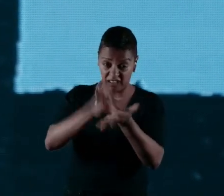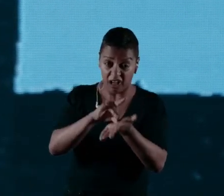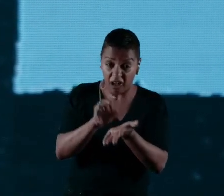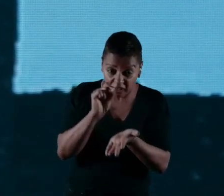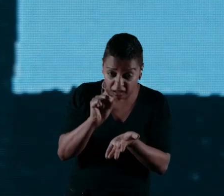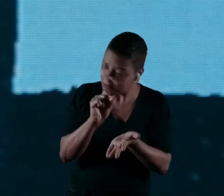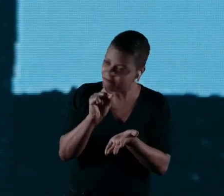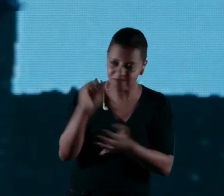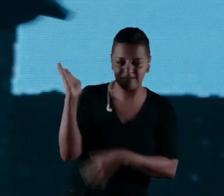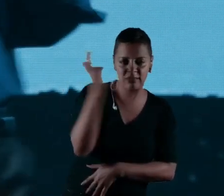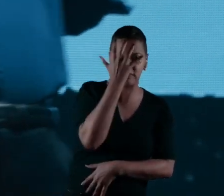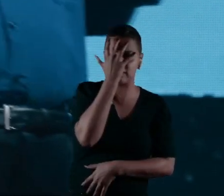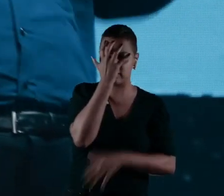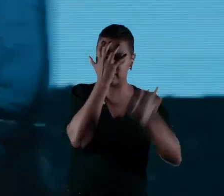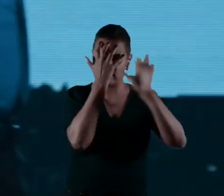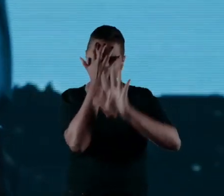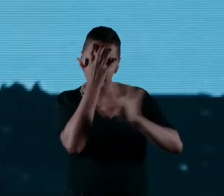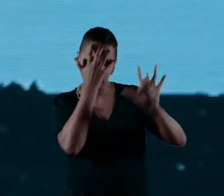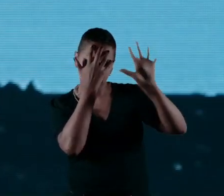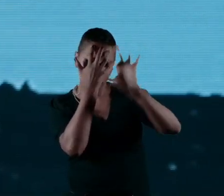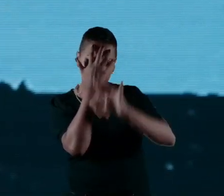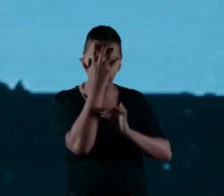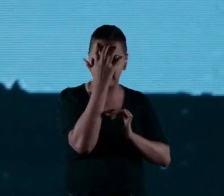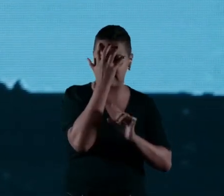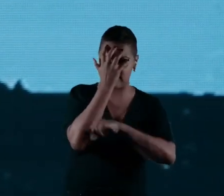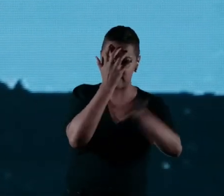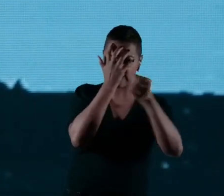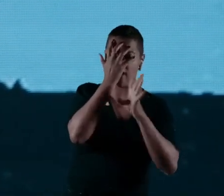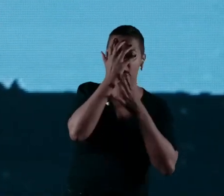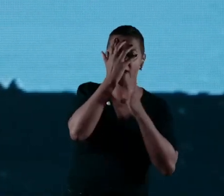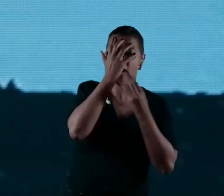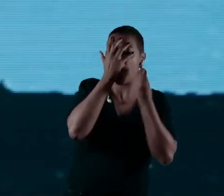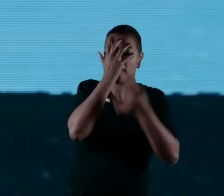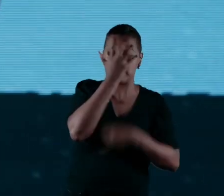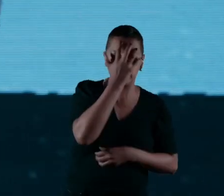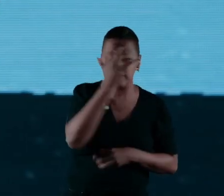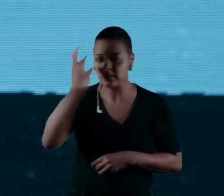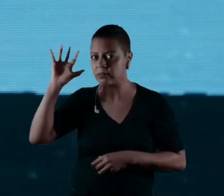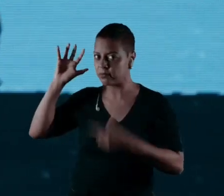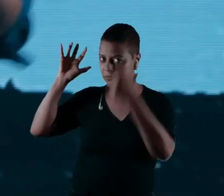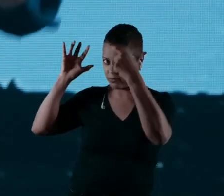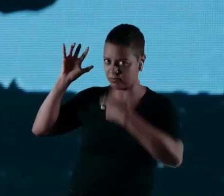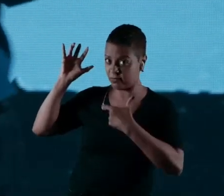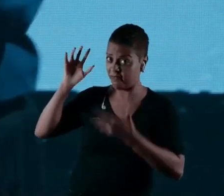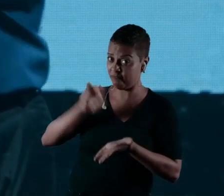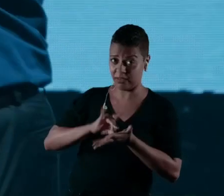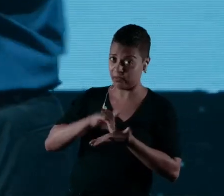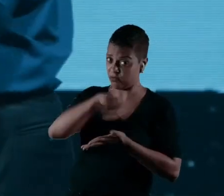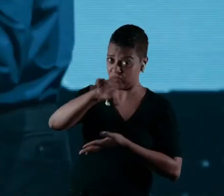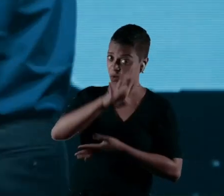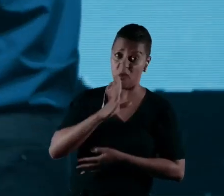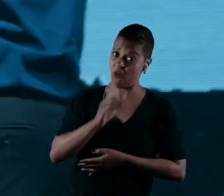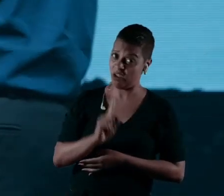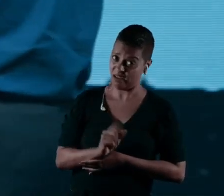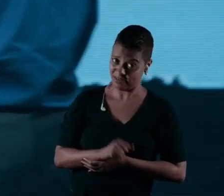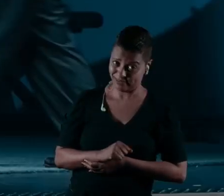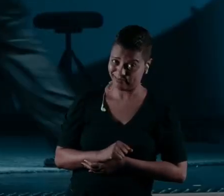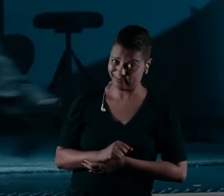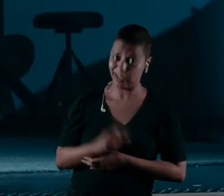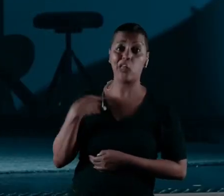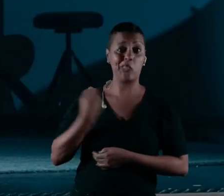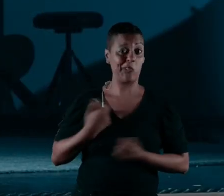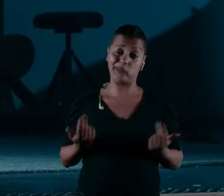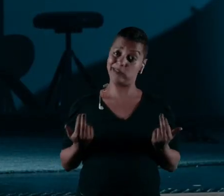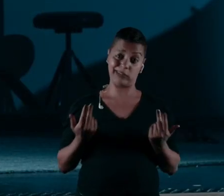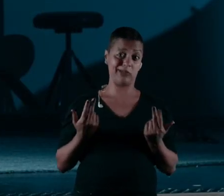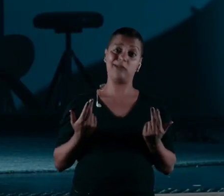Ele cria uma identidade e ele se mostra de um jeito, mas ele não é daquele jeito. Então, todos nós, por razões